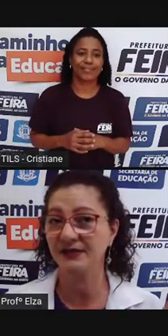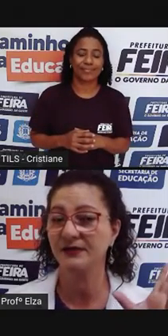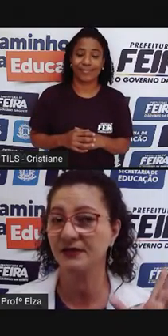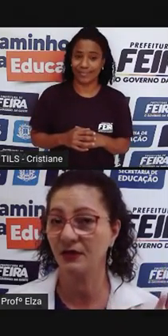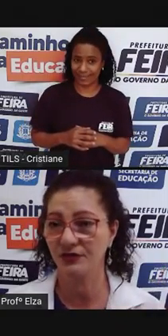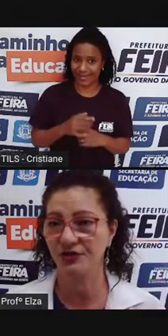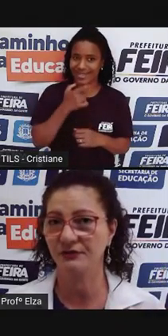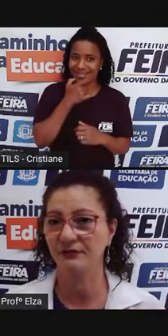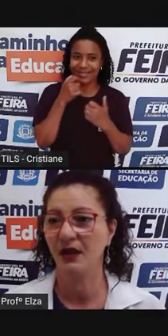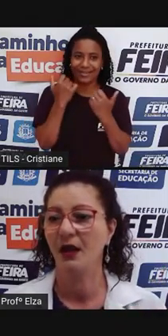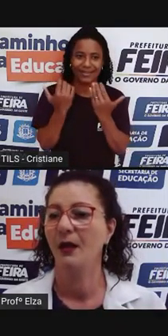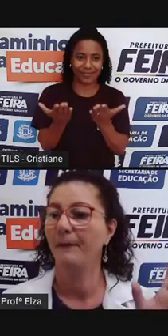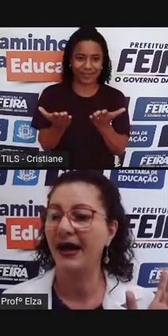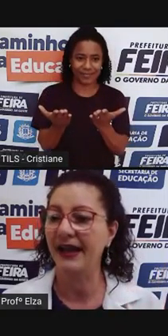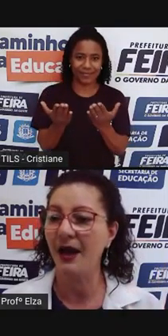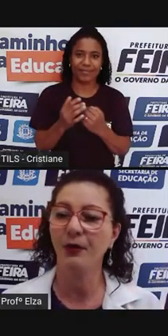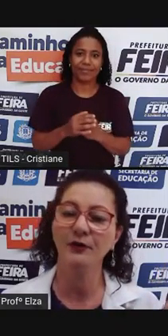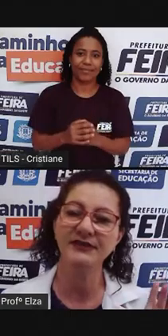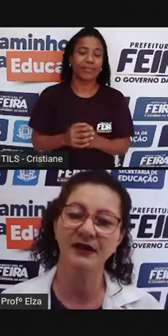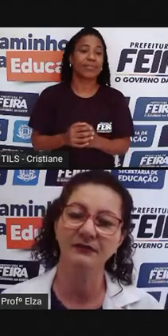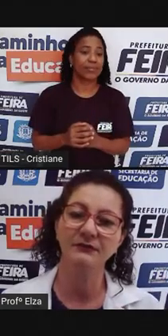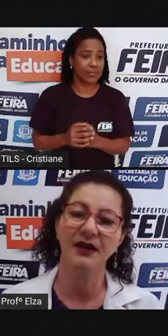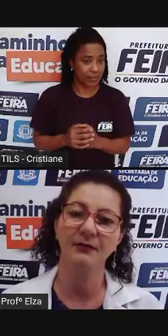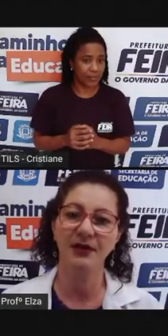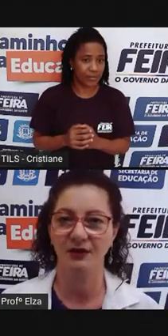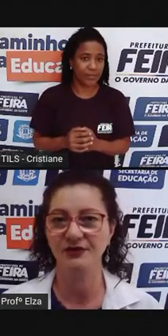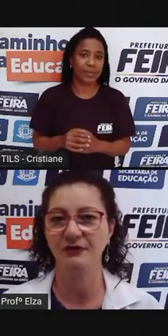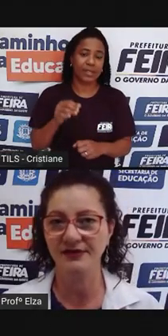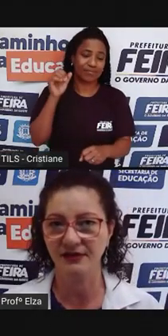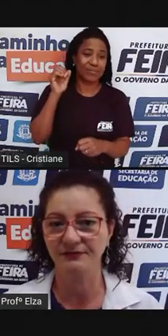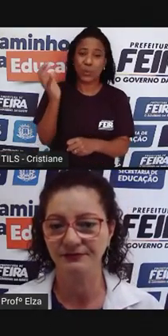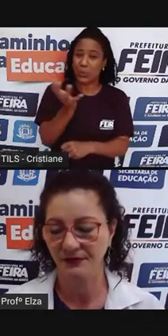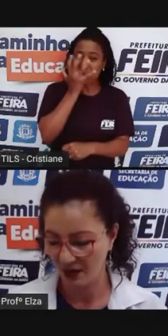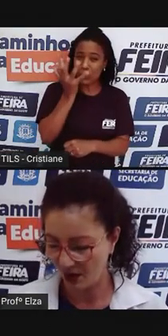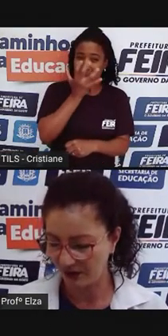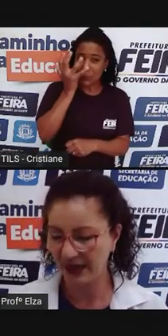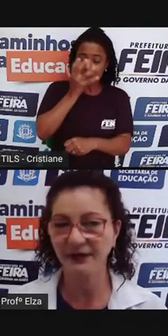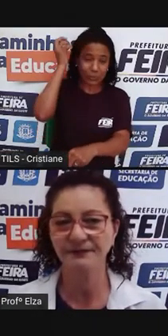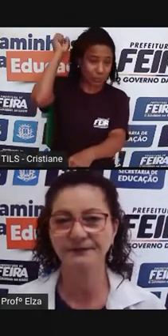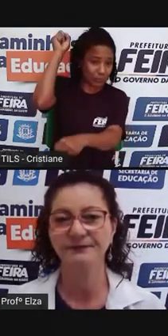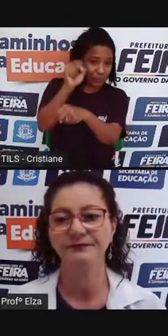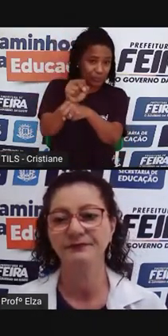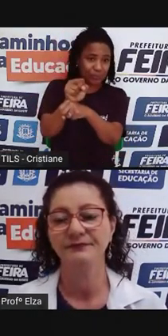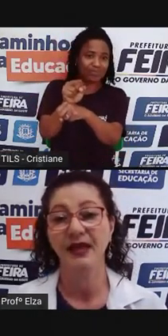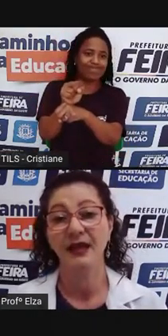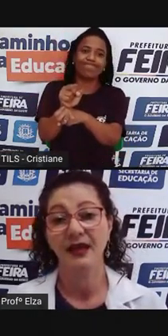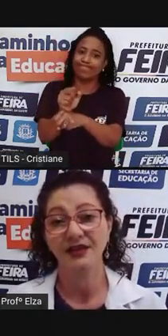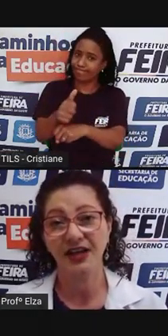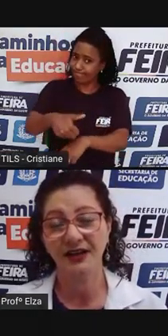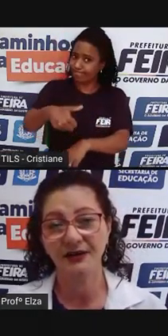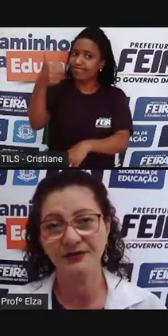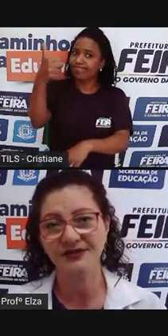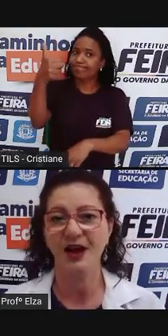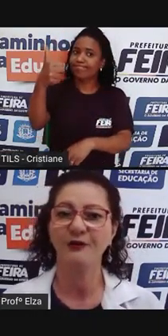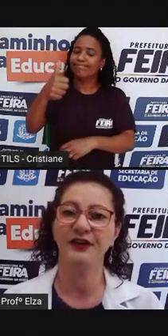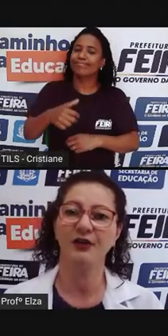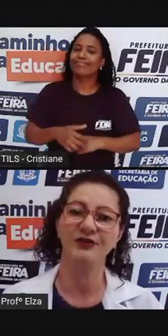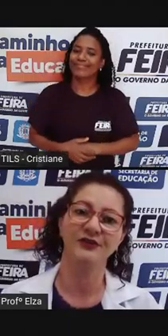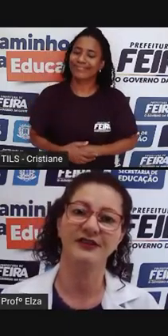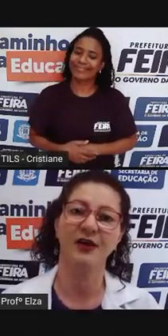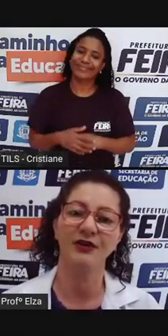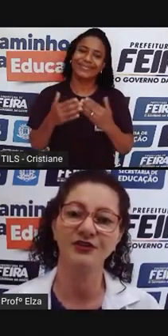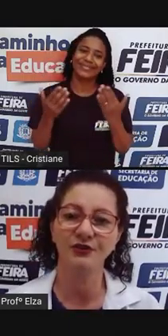best solution. Parar a poluição é a melhor solução, ok? E chegamos ao